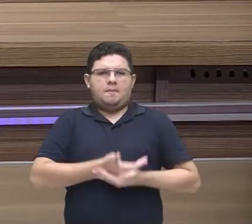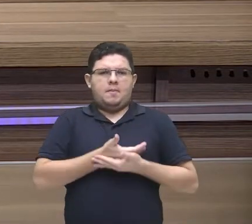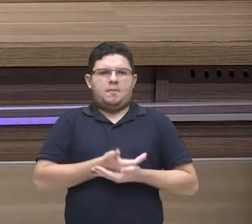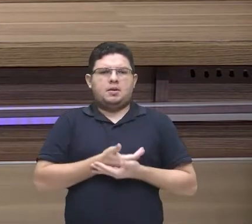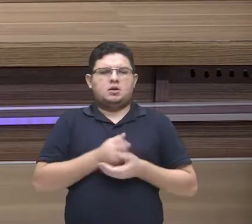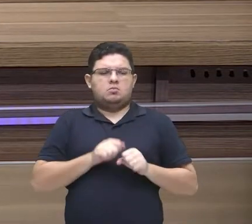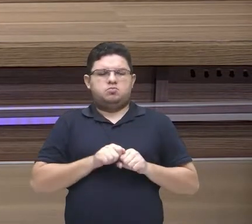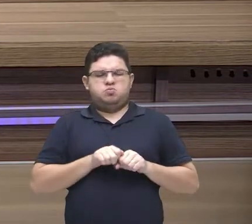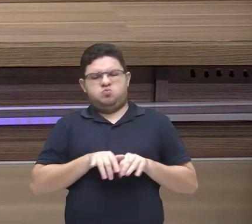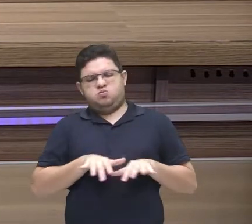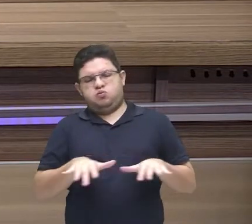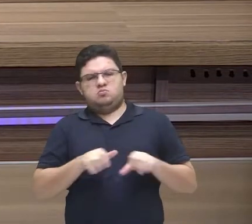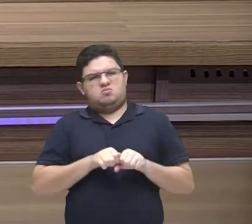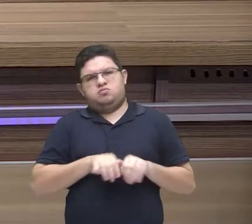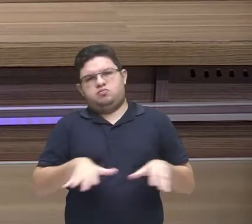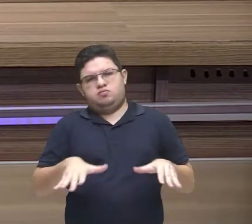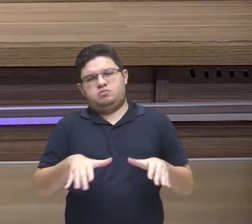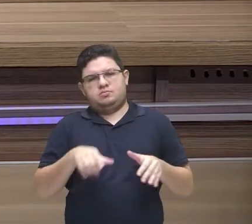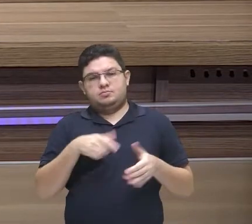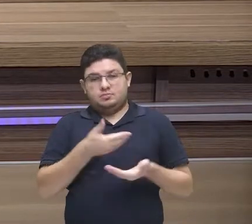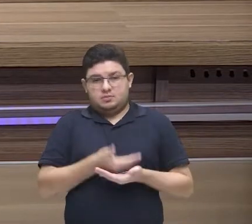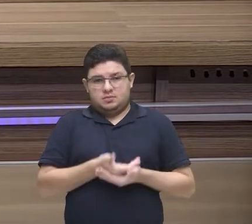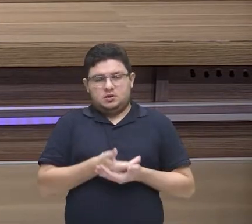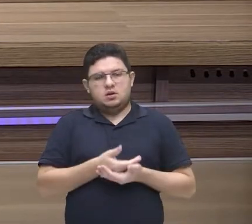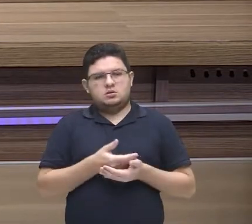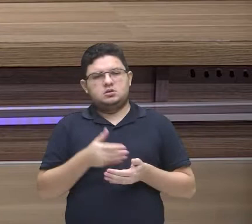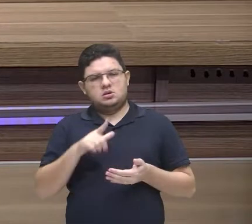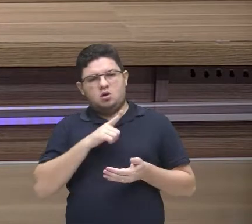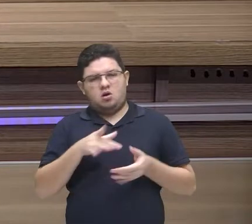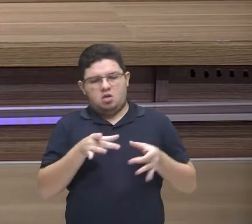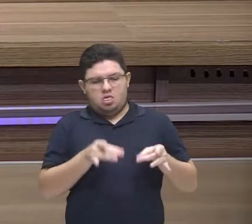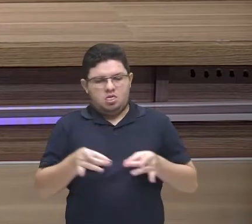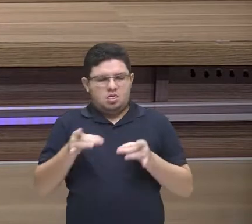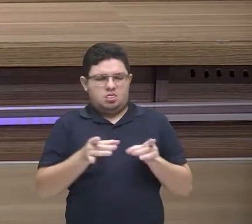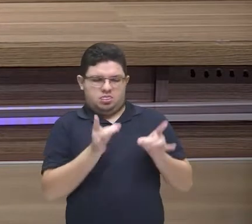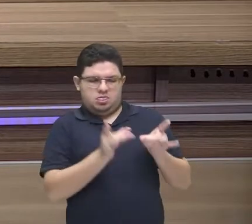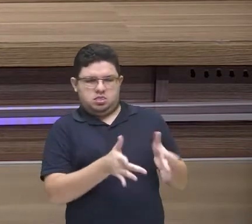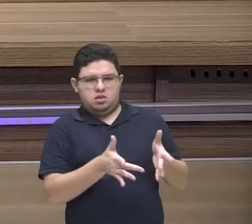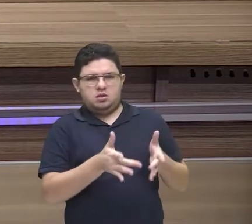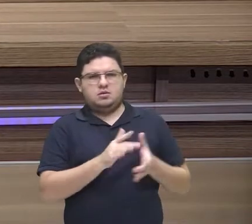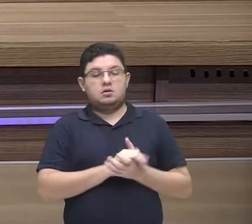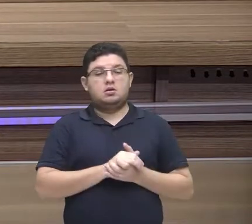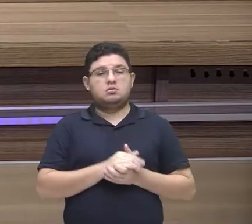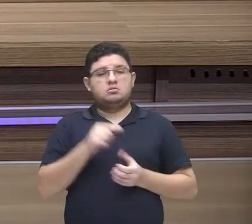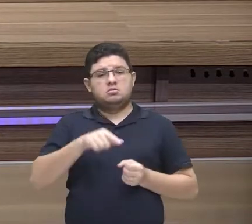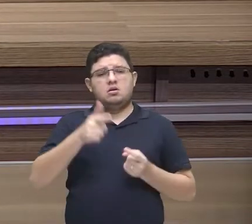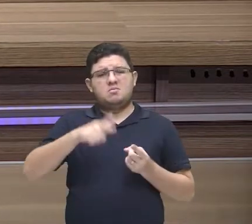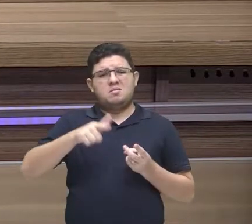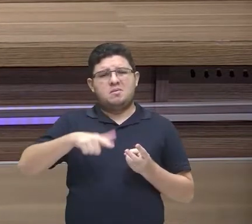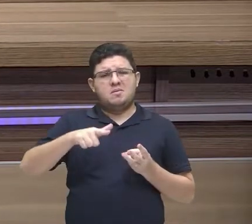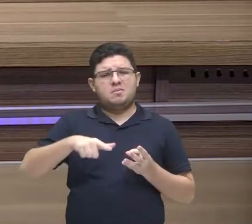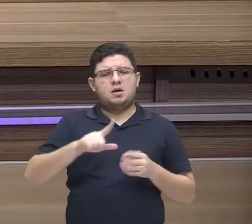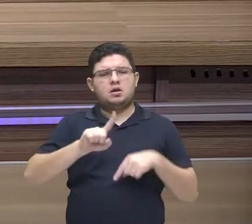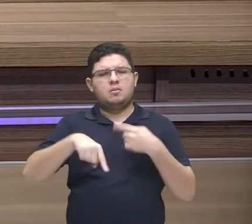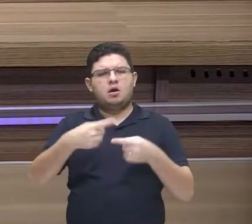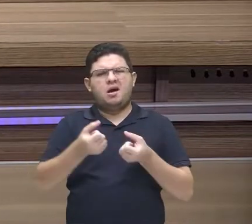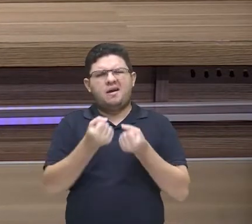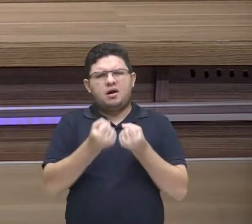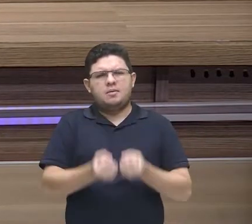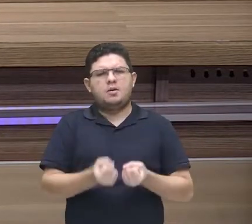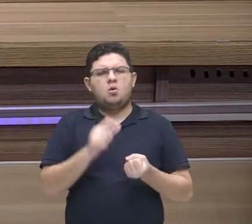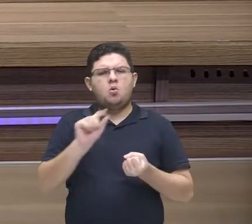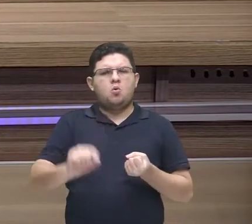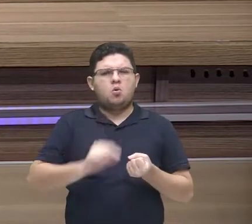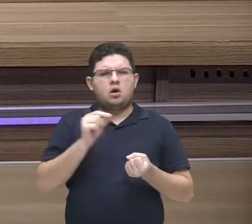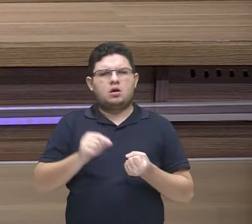E agora tem a facilidade das descartáveis. Então, ele urina 1, 2, 3, quando está pesando quase 2 quilos, ela está aquela fralda